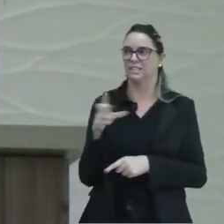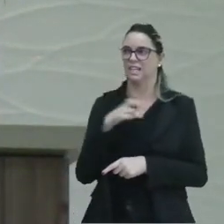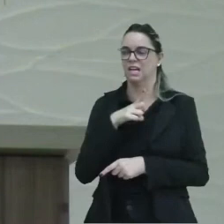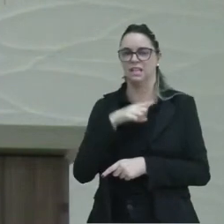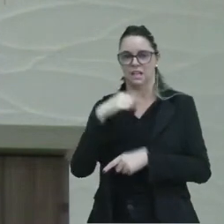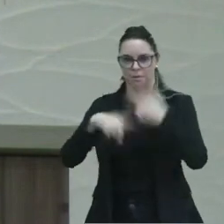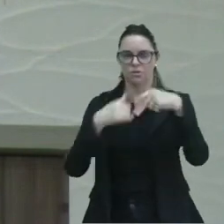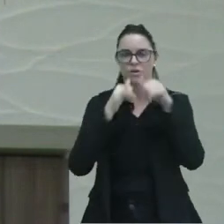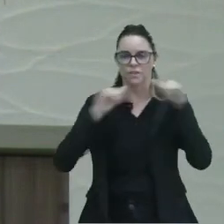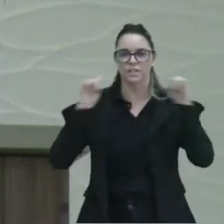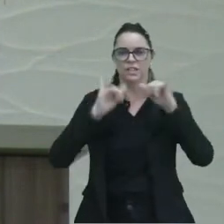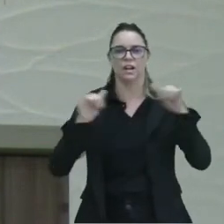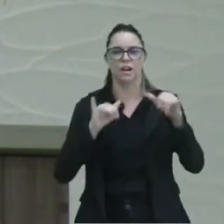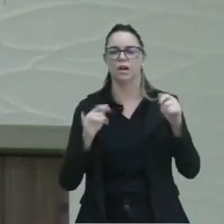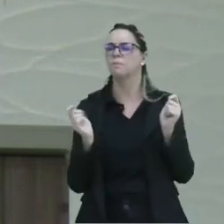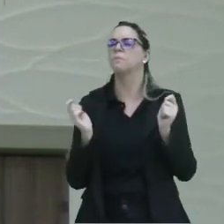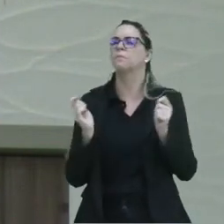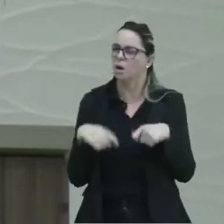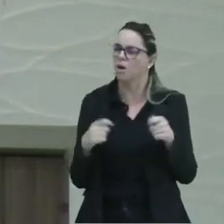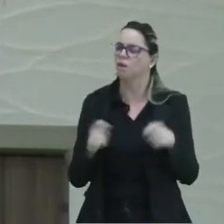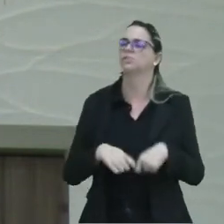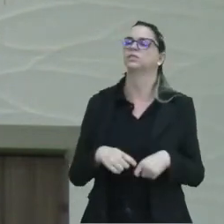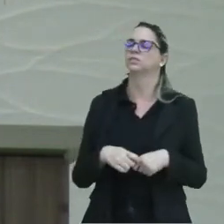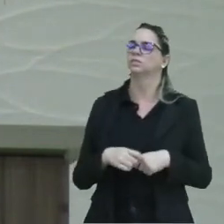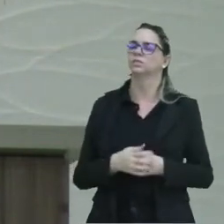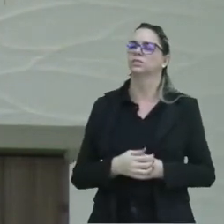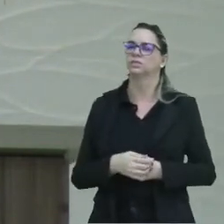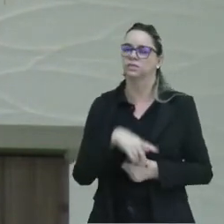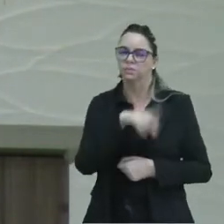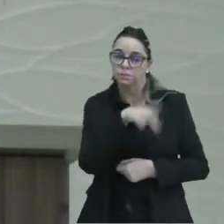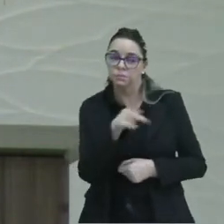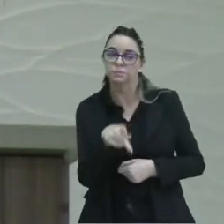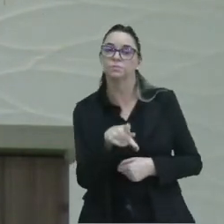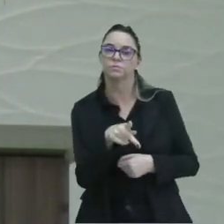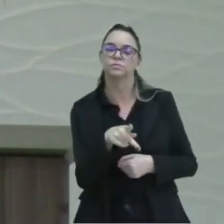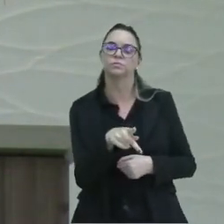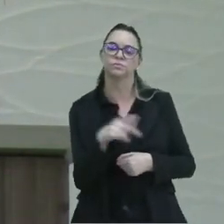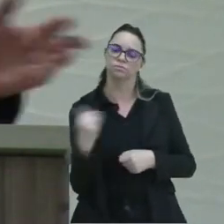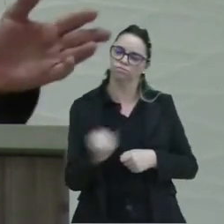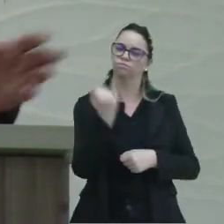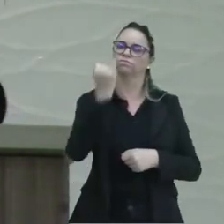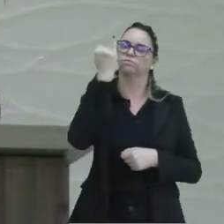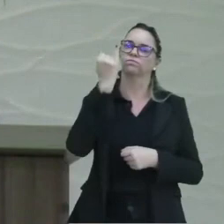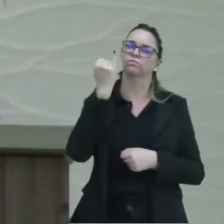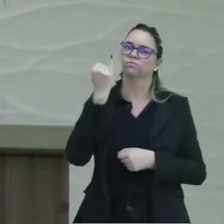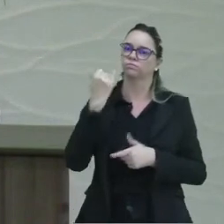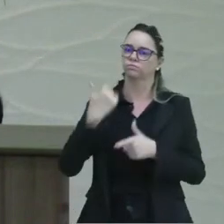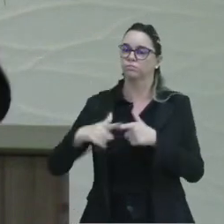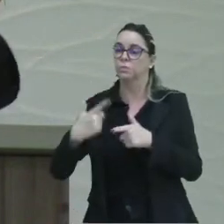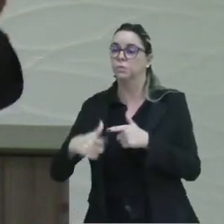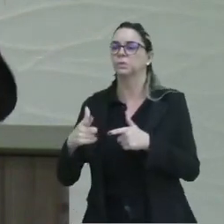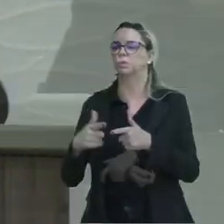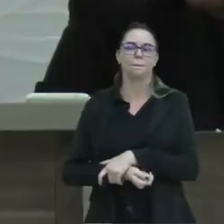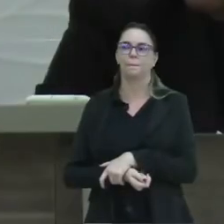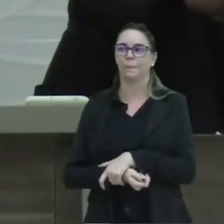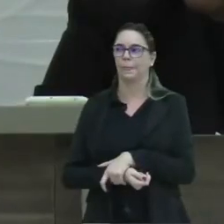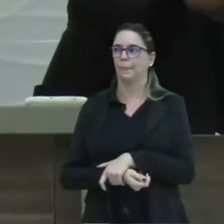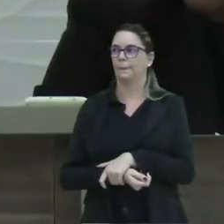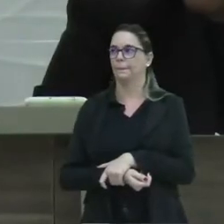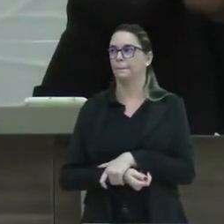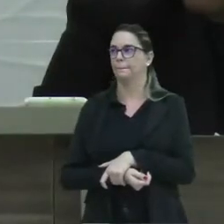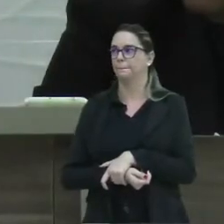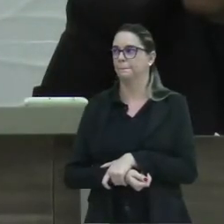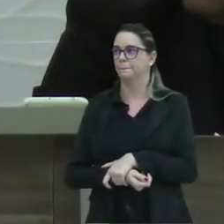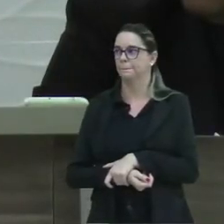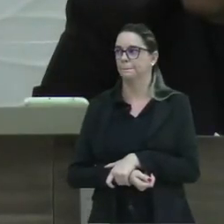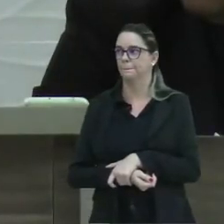demais. Principalmente quando se luta com o professor. O professor quem educa o nosso filho. Que problema tem botar os professores aqui dentro para discutir? Acabou a